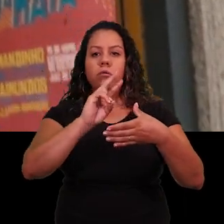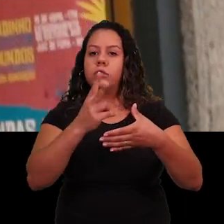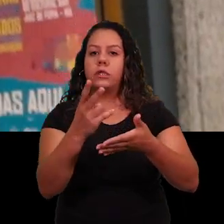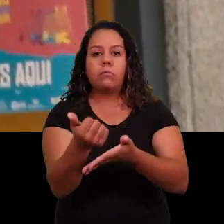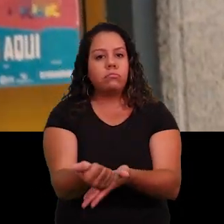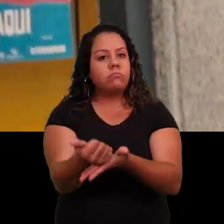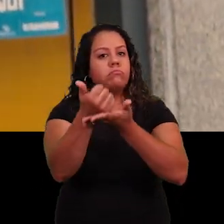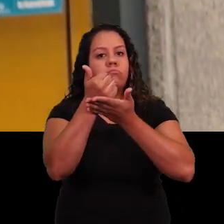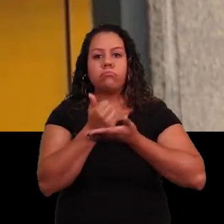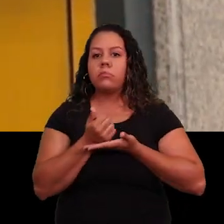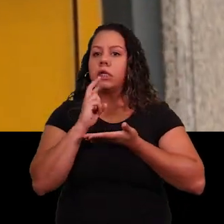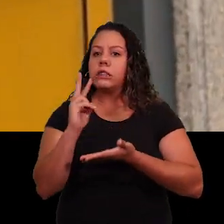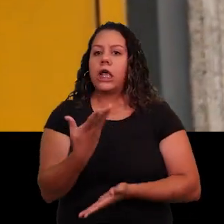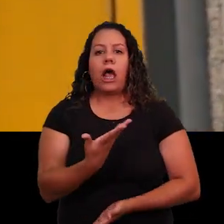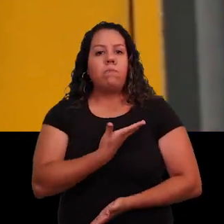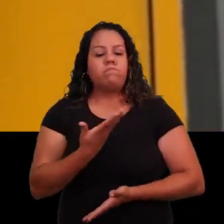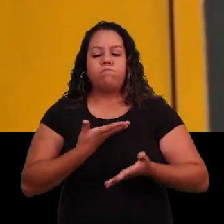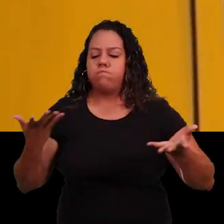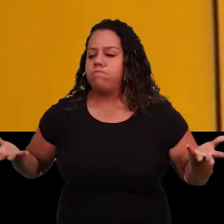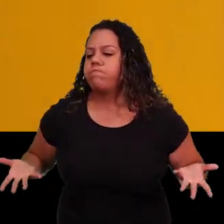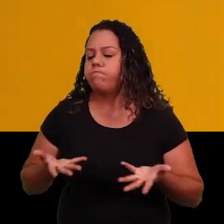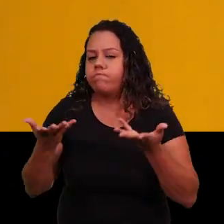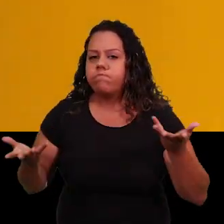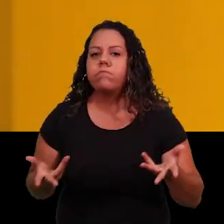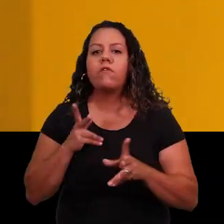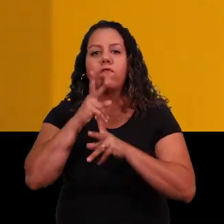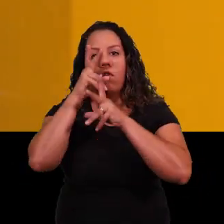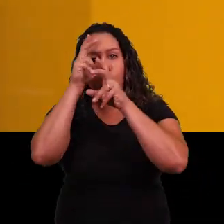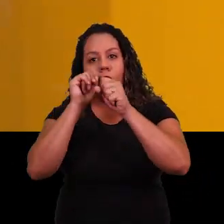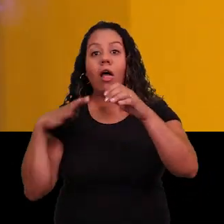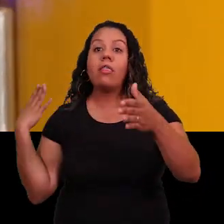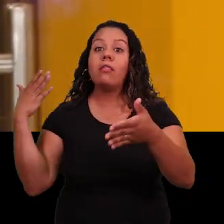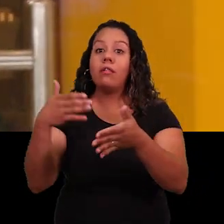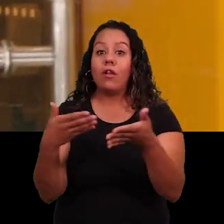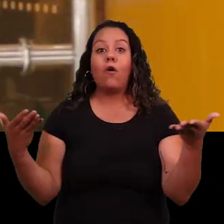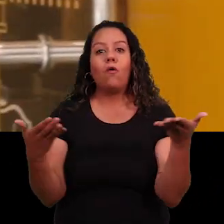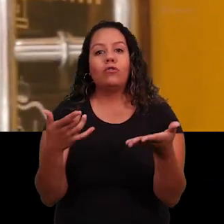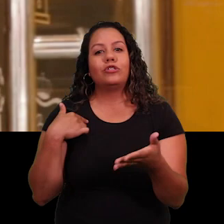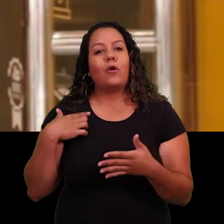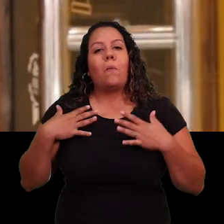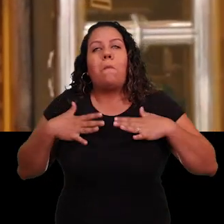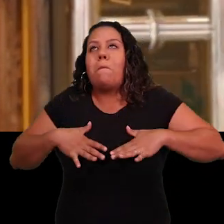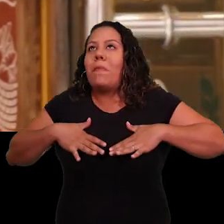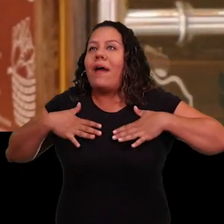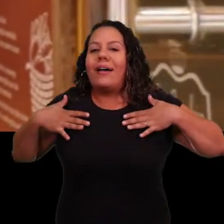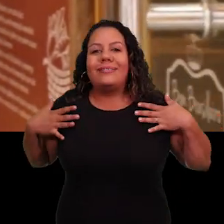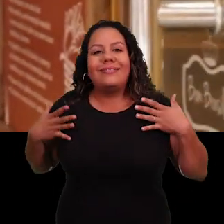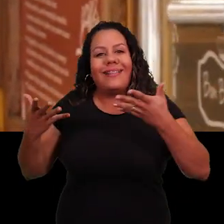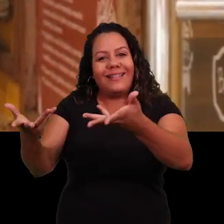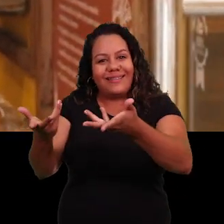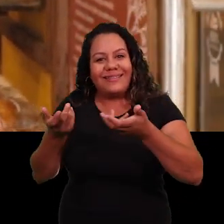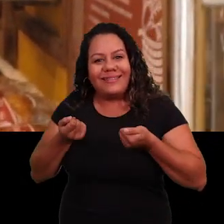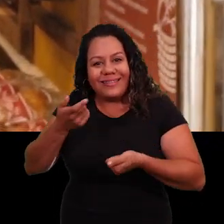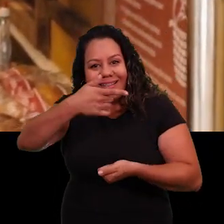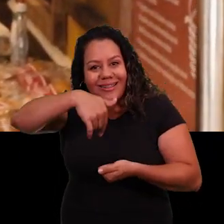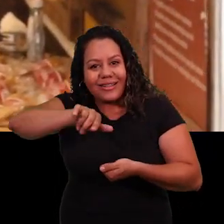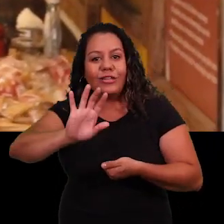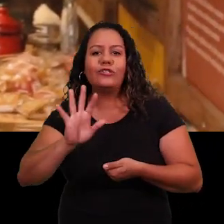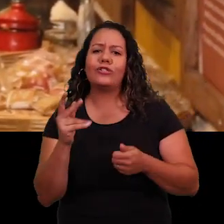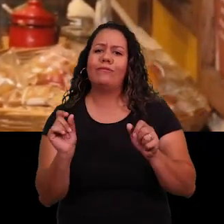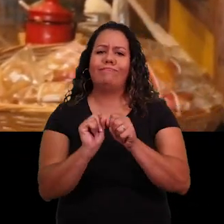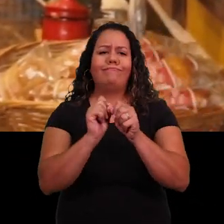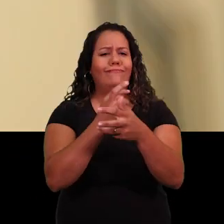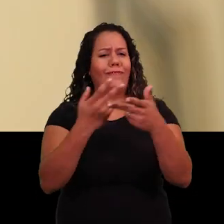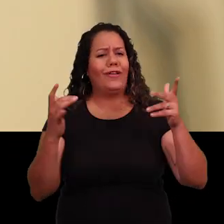grandes amigos, grandes incentivadores. Até hoje eu tenho todo o prazer em atender eles, já fiz muitos eventos lá